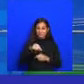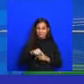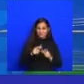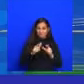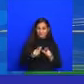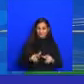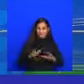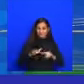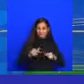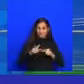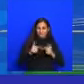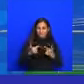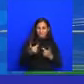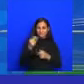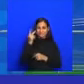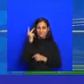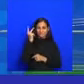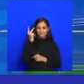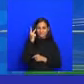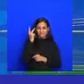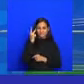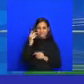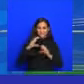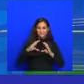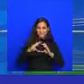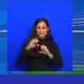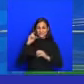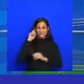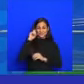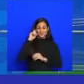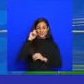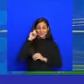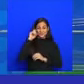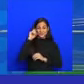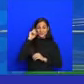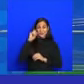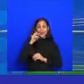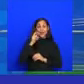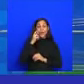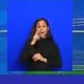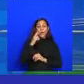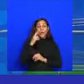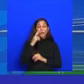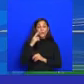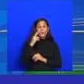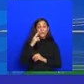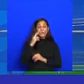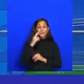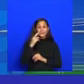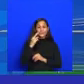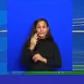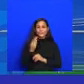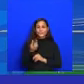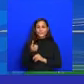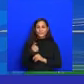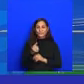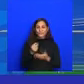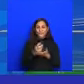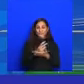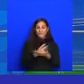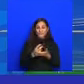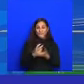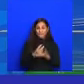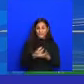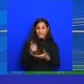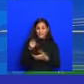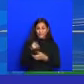espaço da sorte aqui em São Paulo Bola rosa número 36 Rosa 36 na quina você